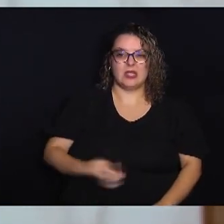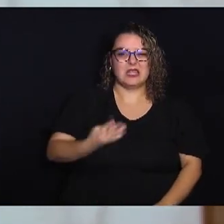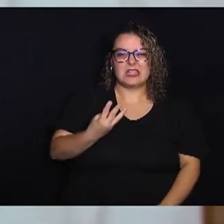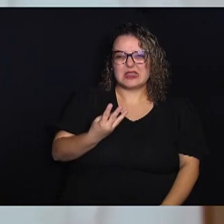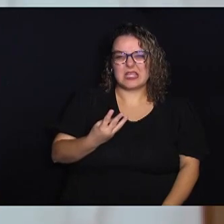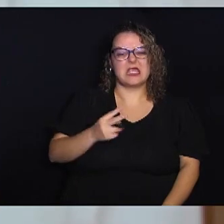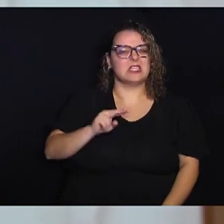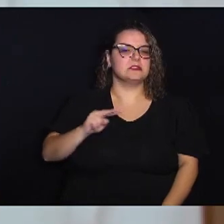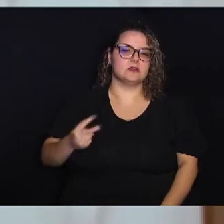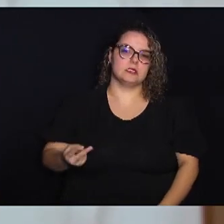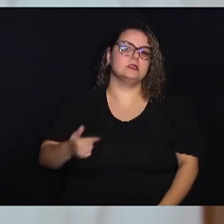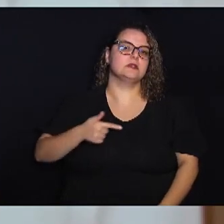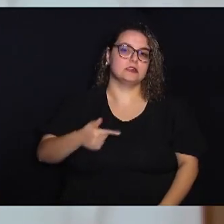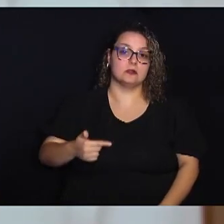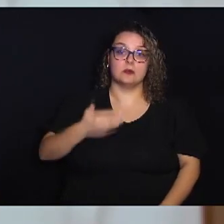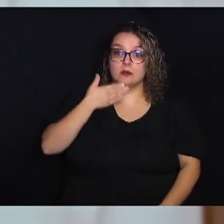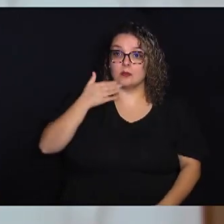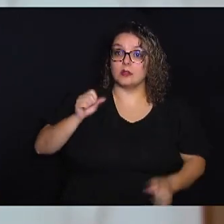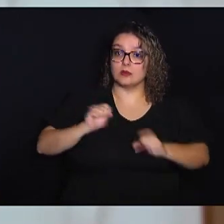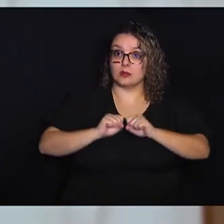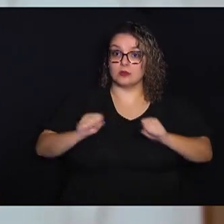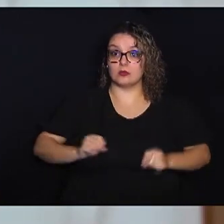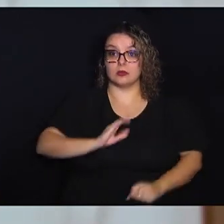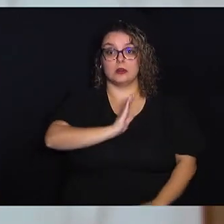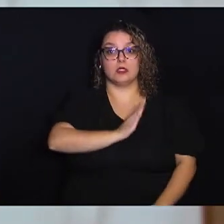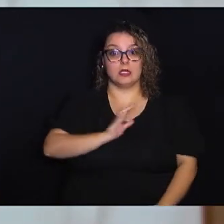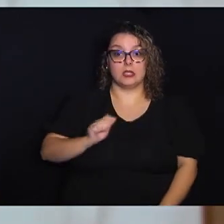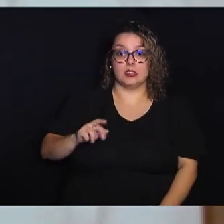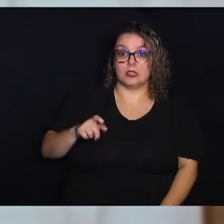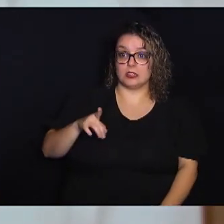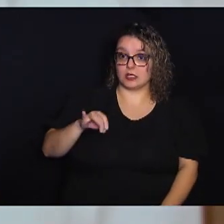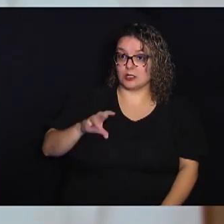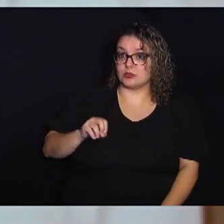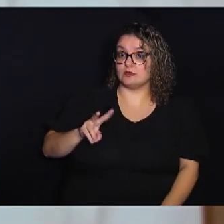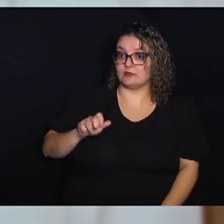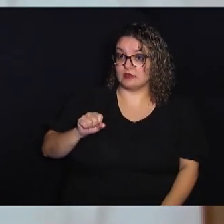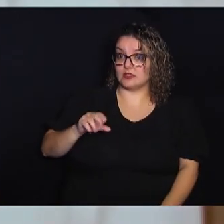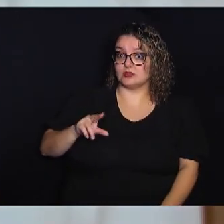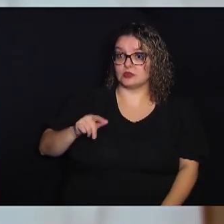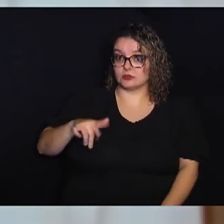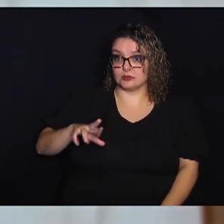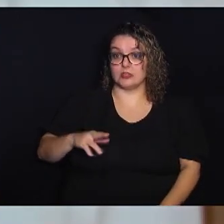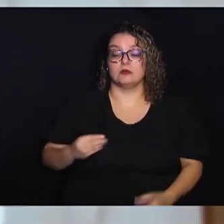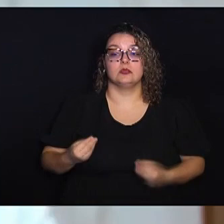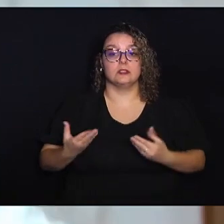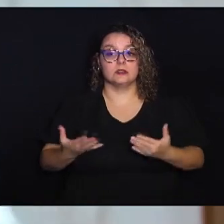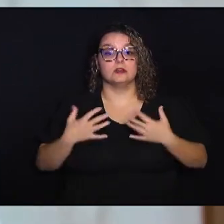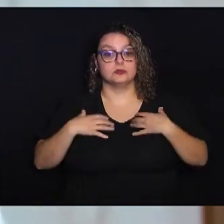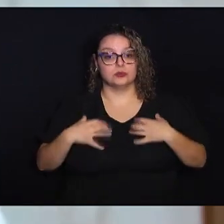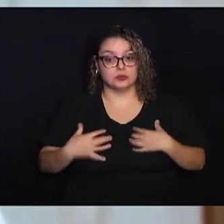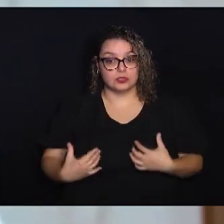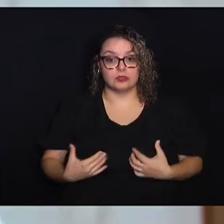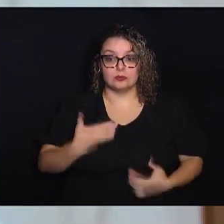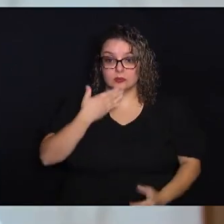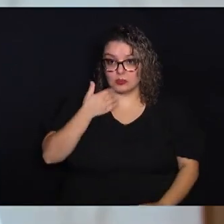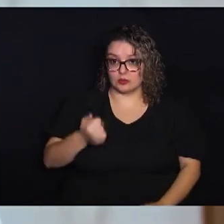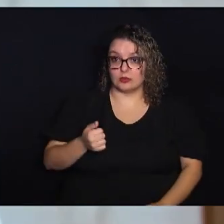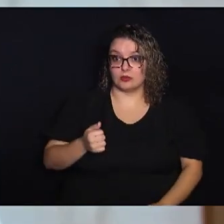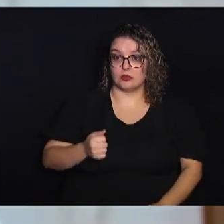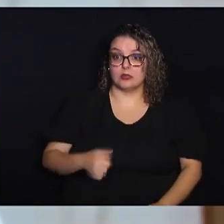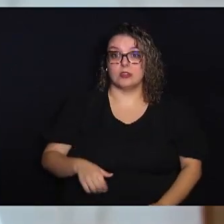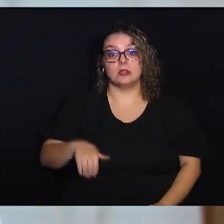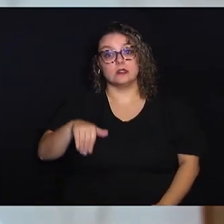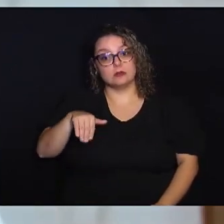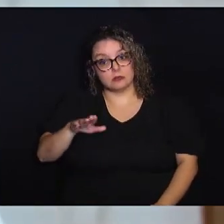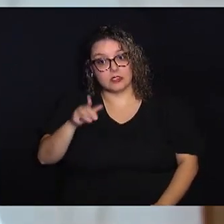por semana, já vai melhorar o seu sistema cardiovascular e respiratório, vai te levar a um condicionamento, né? Quer dizer o quê? Cada vez você